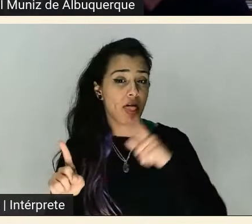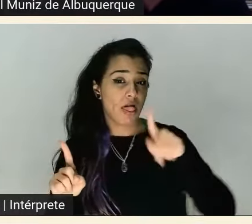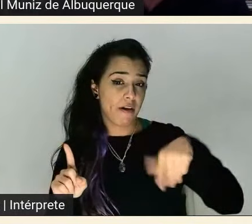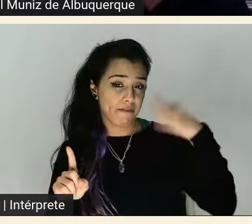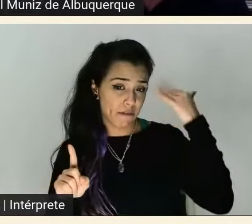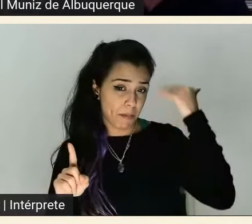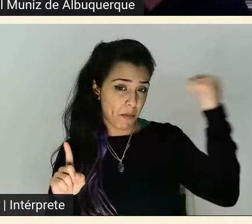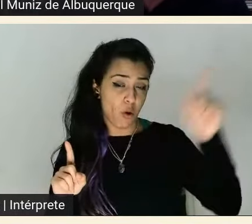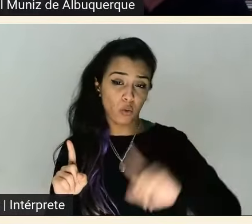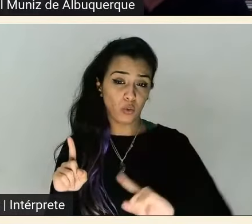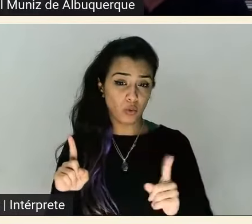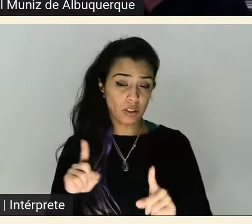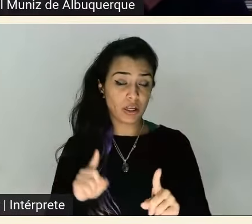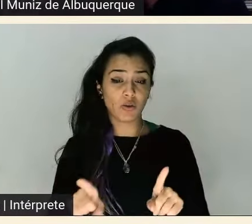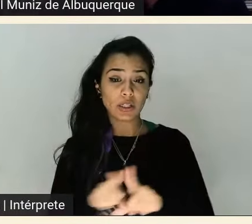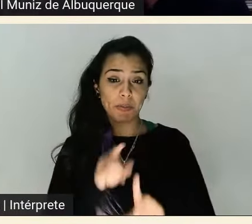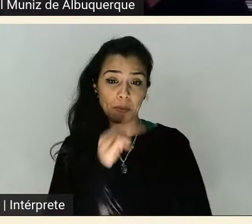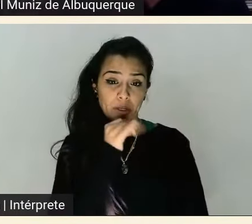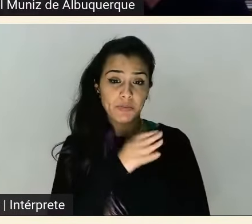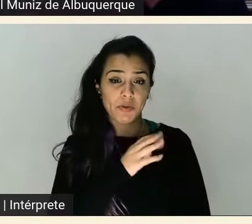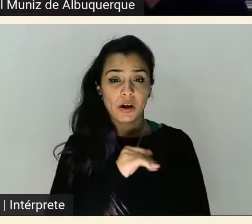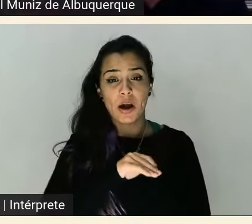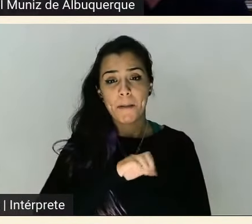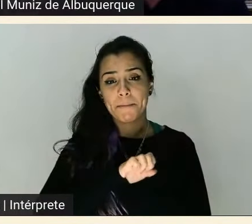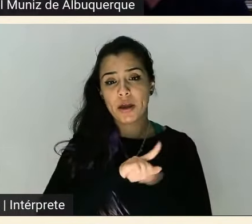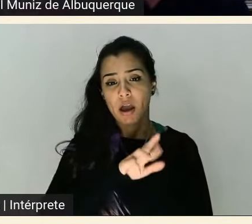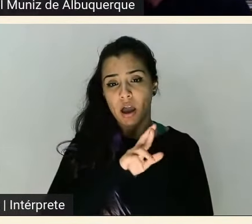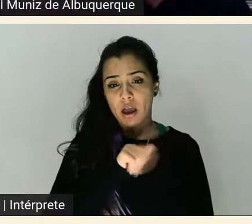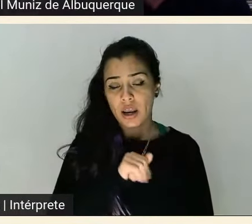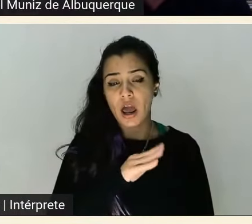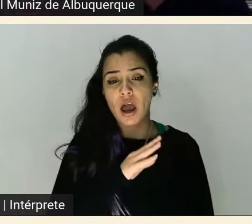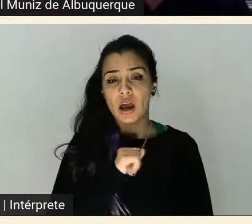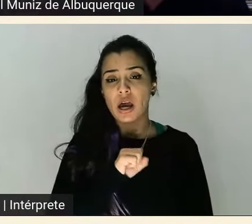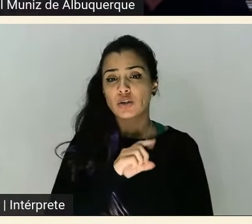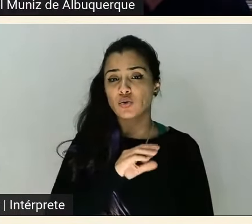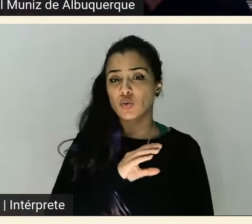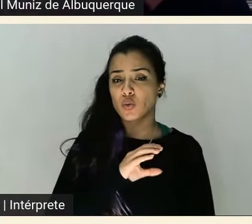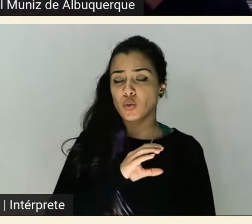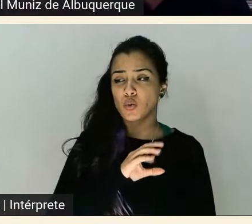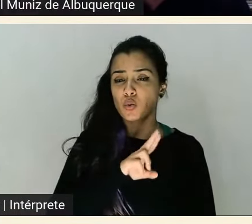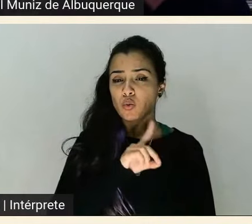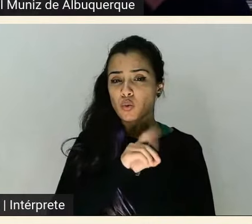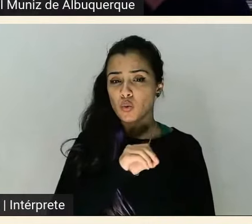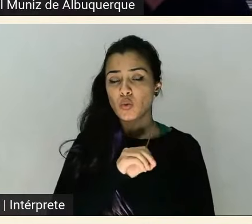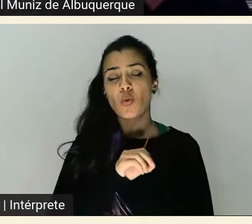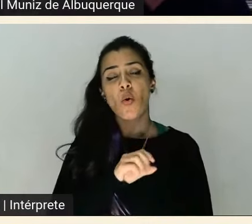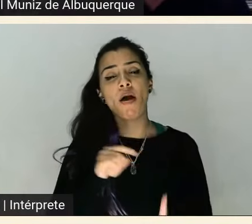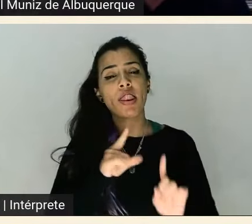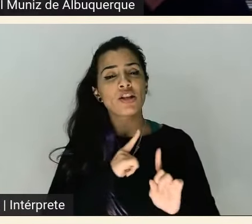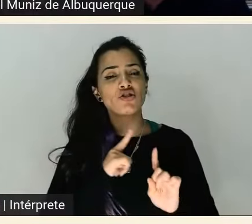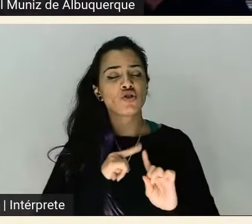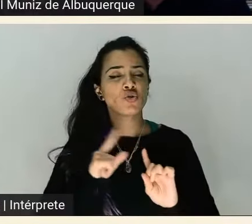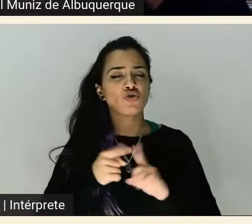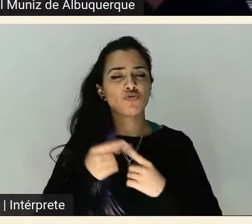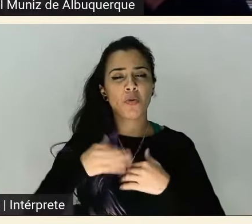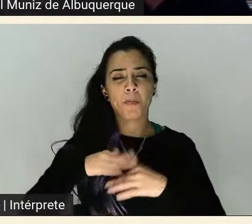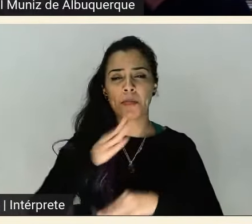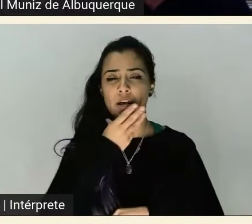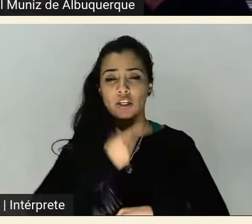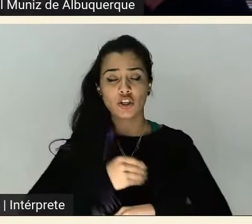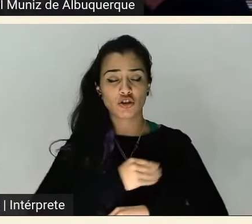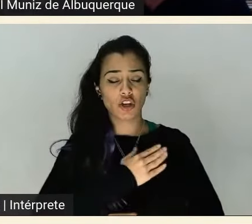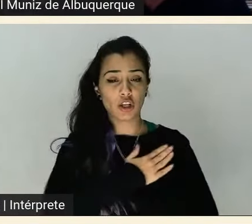Câmara Cascudo também é o povo, mas ele mantinha a distância aristocrática entre ele e o povo muito